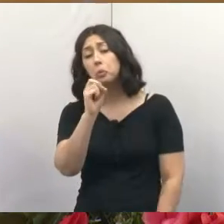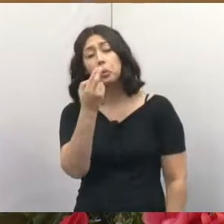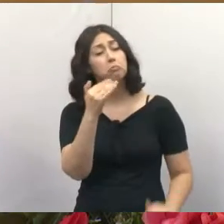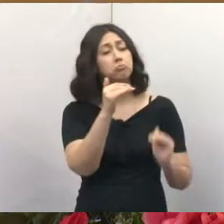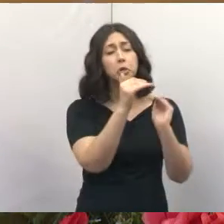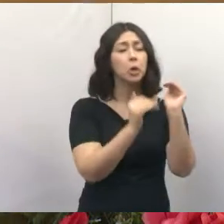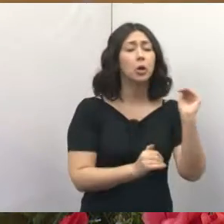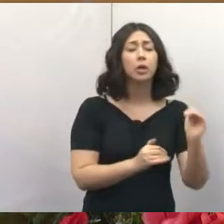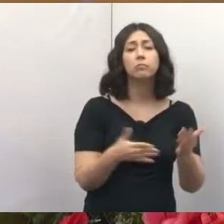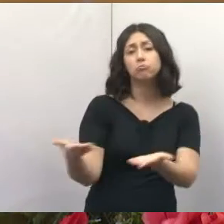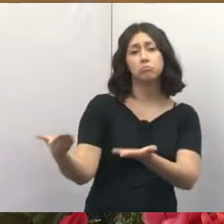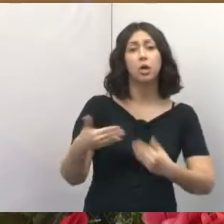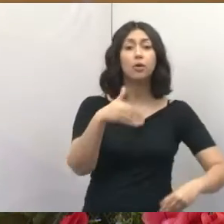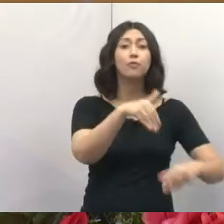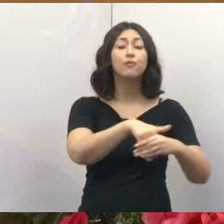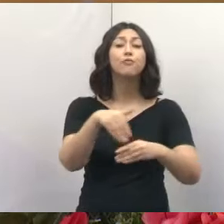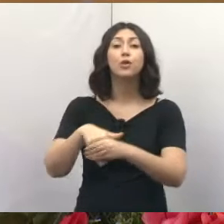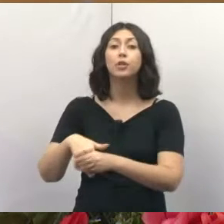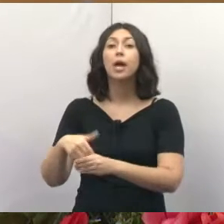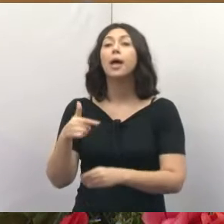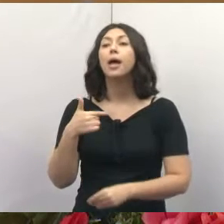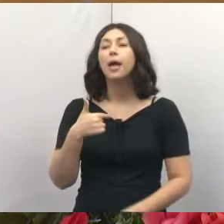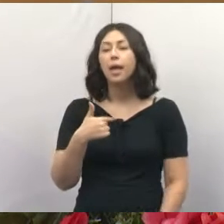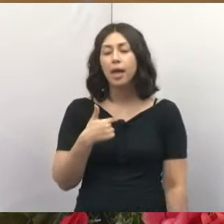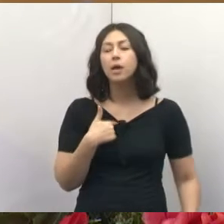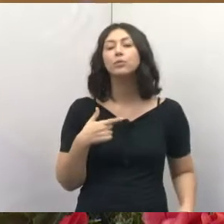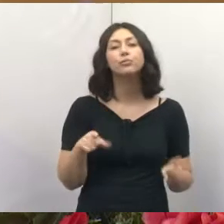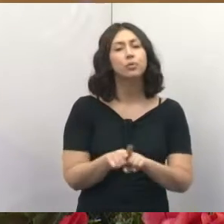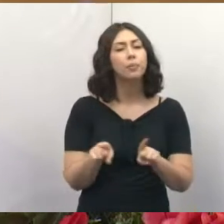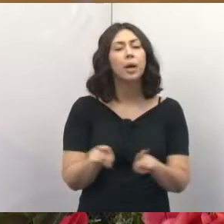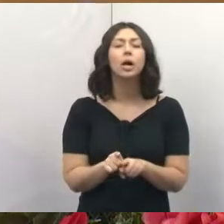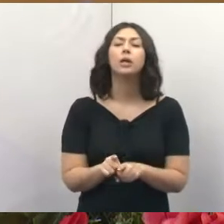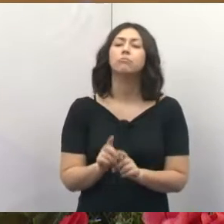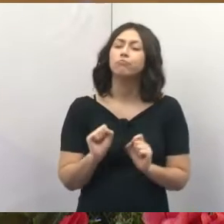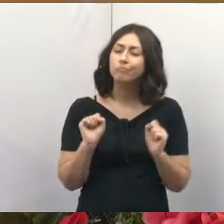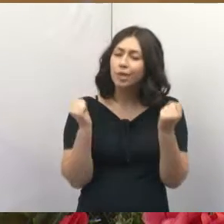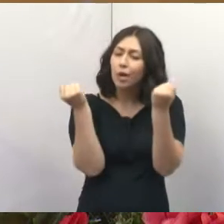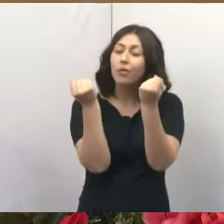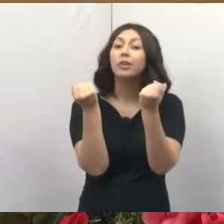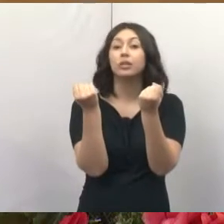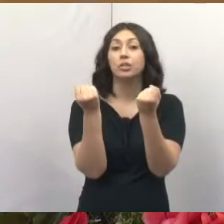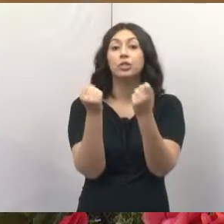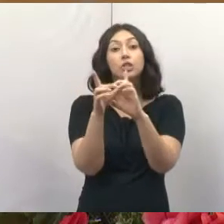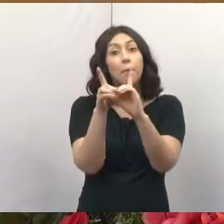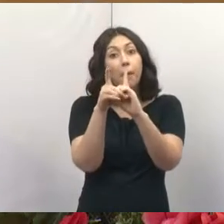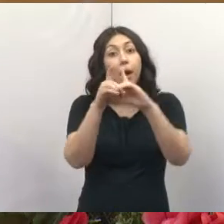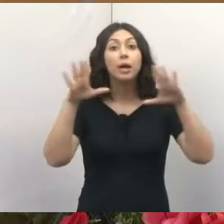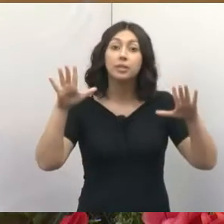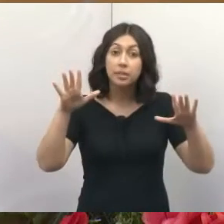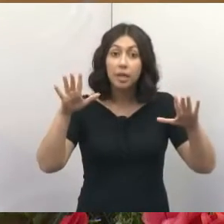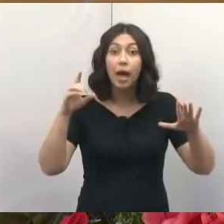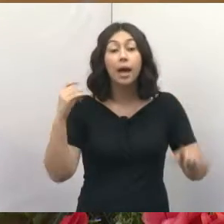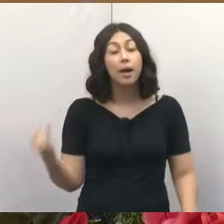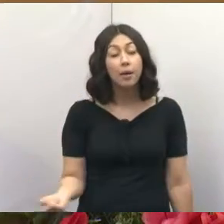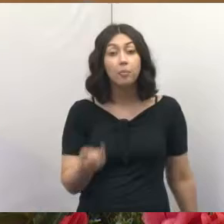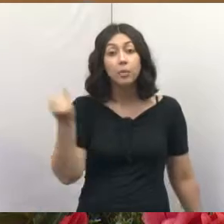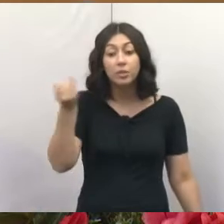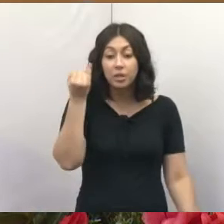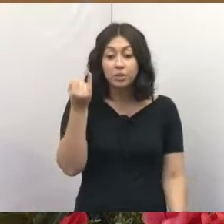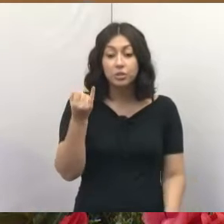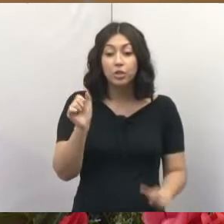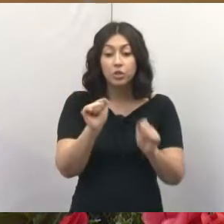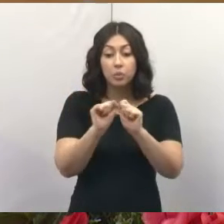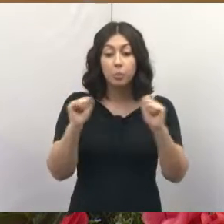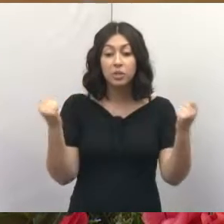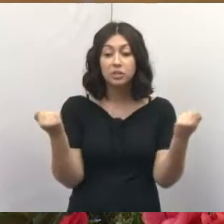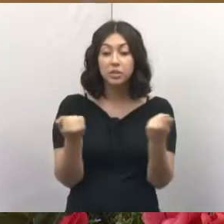é trazer e votar. Eu sempre prezei justamente por isso, e sempre defendi a democracia, e a democracia ela é importante. Numa